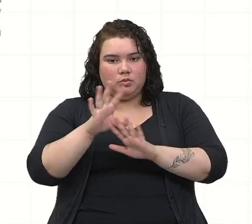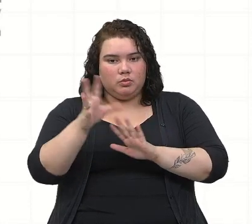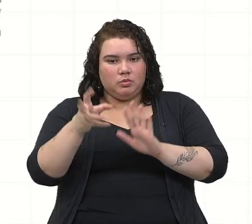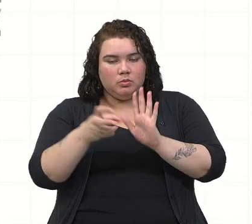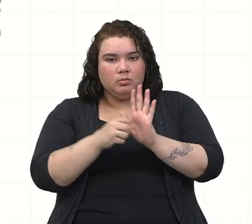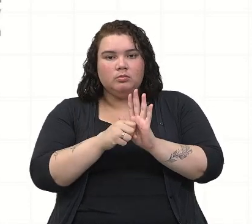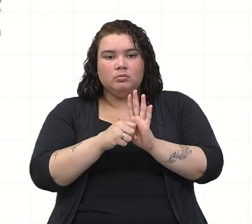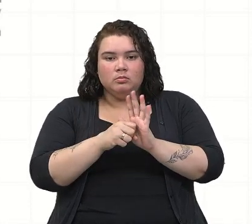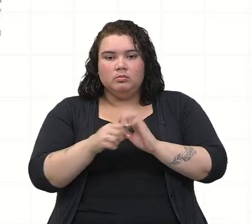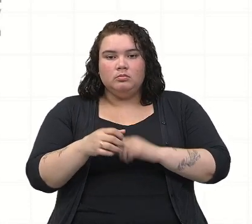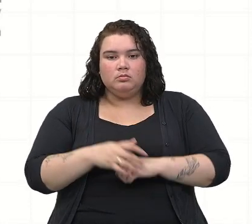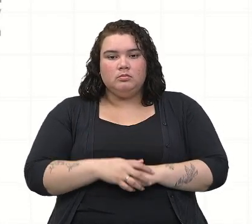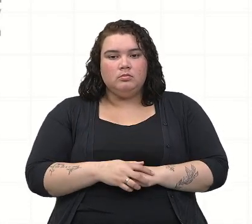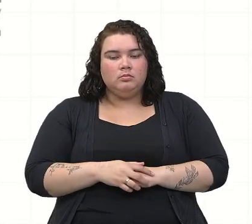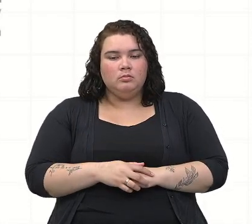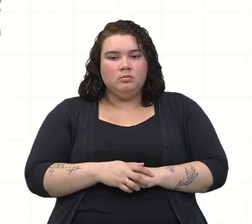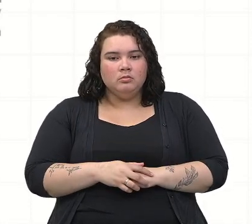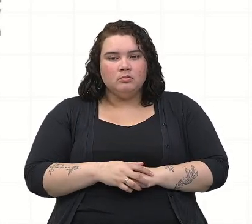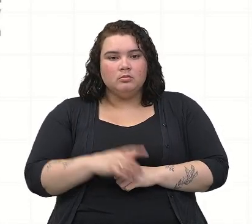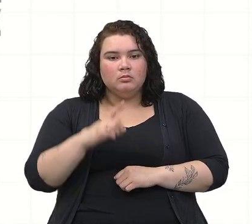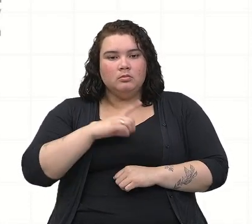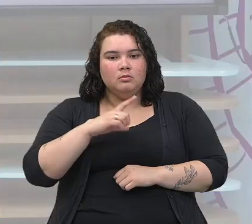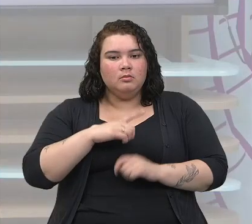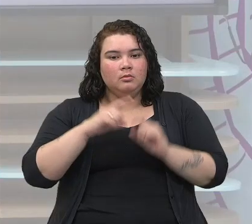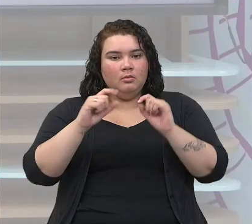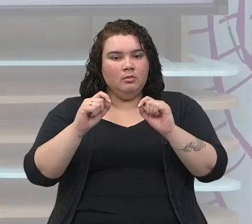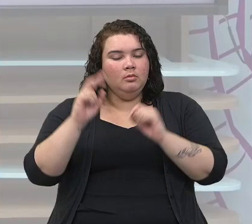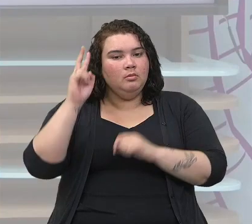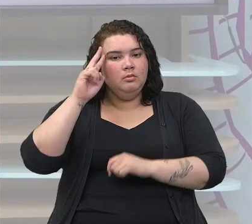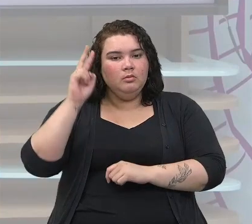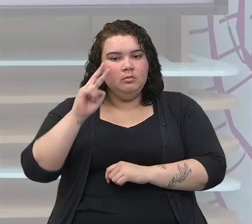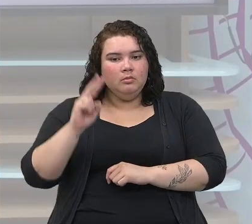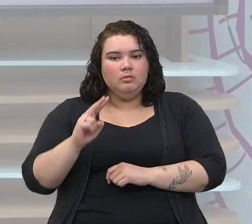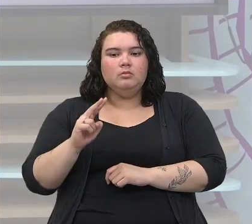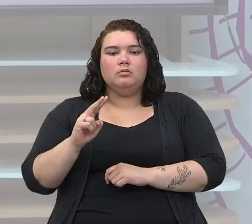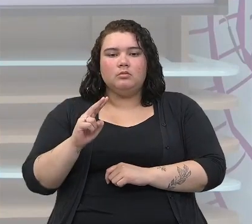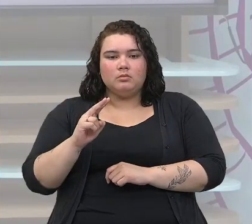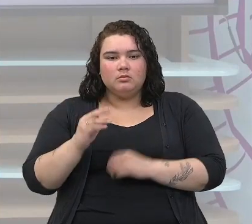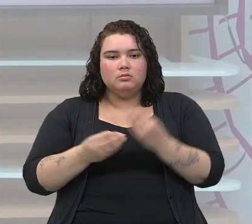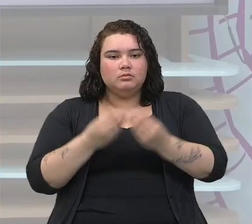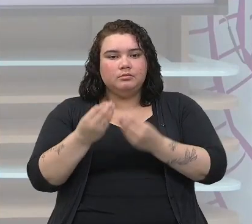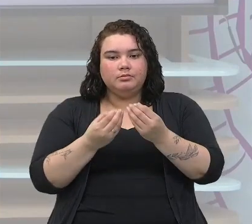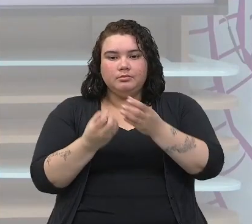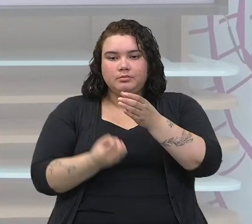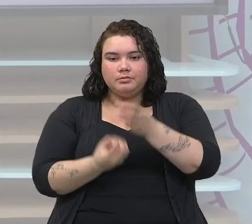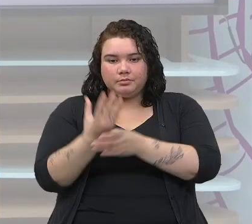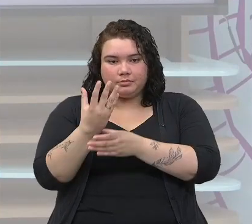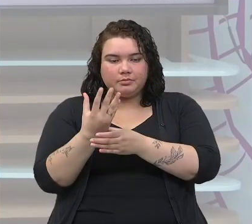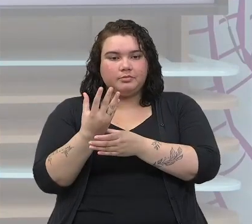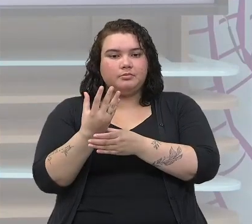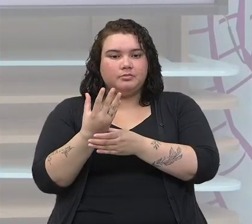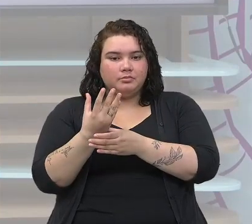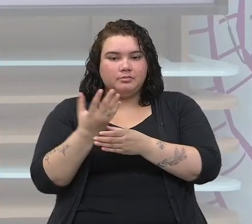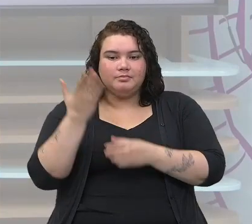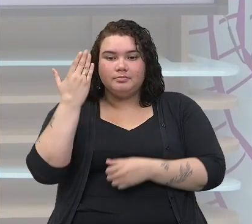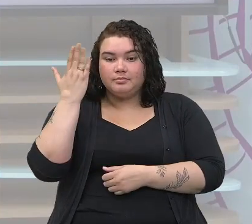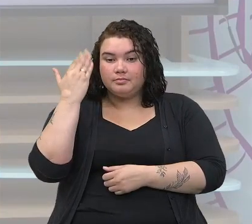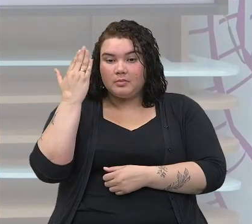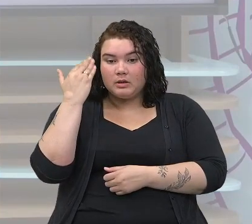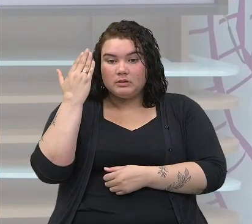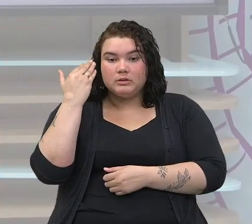né? Ele tem toda uma história onde ele vem, né, sendo construído.